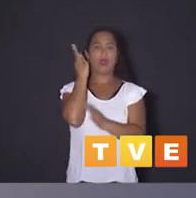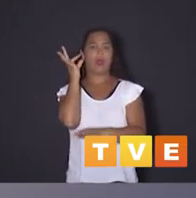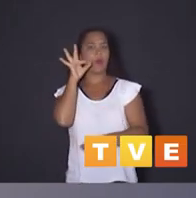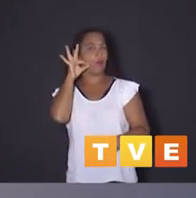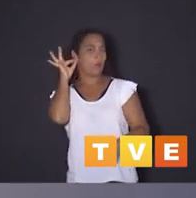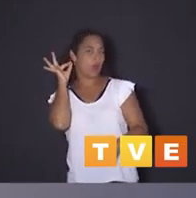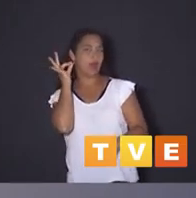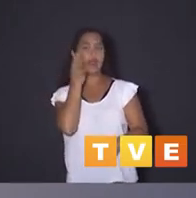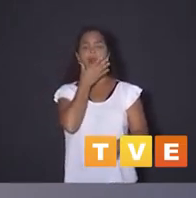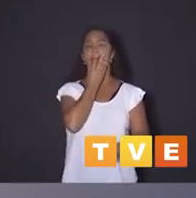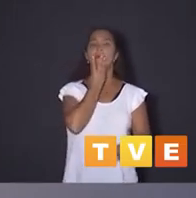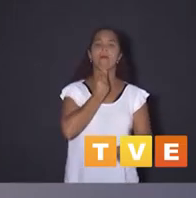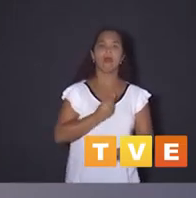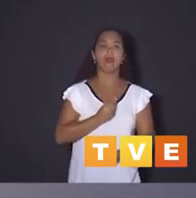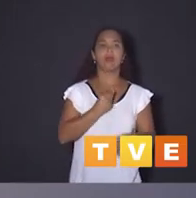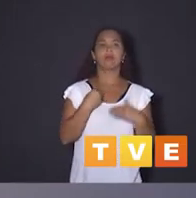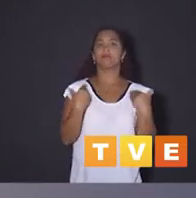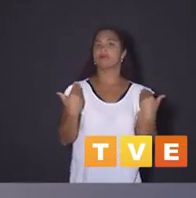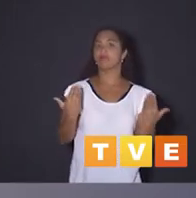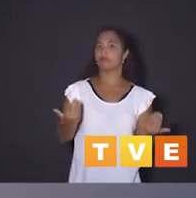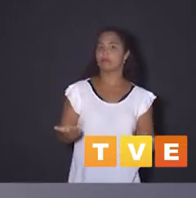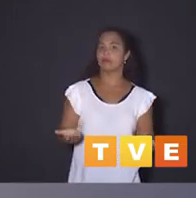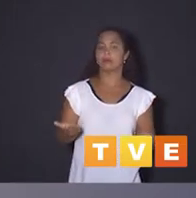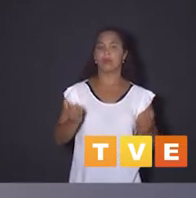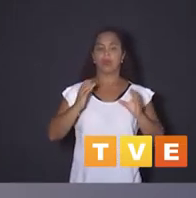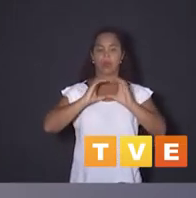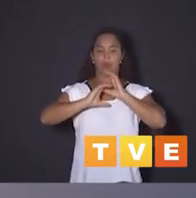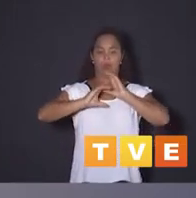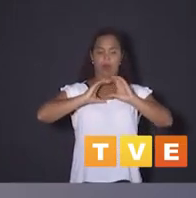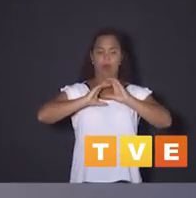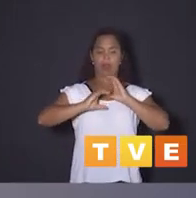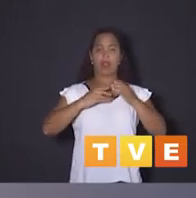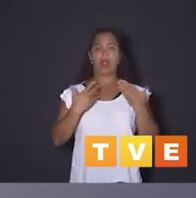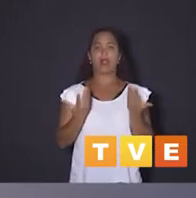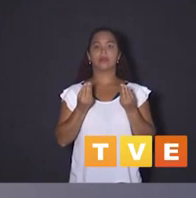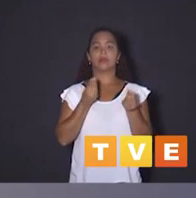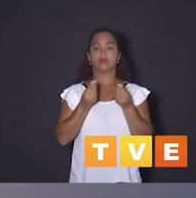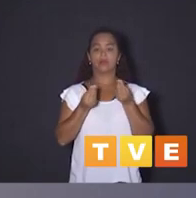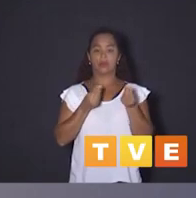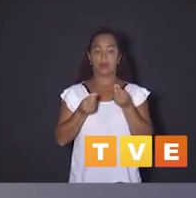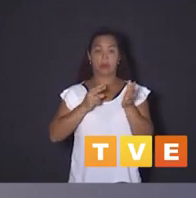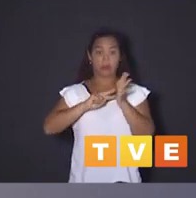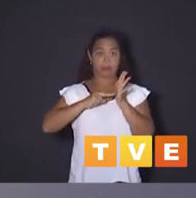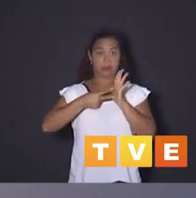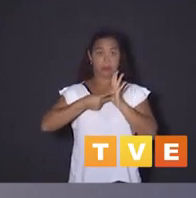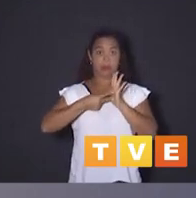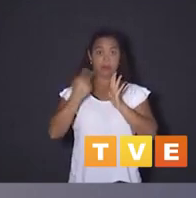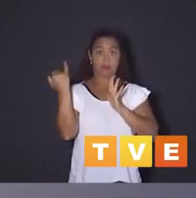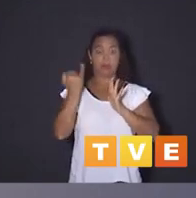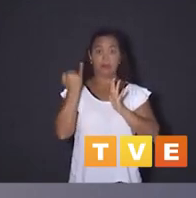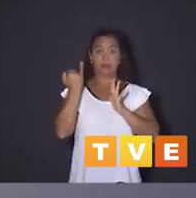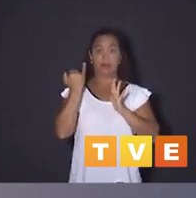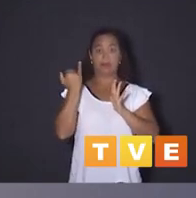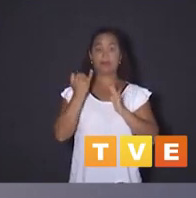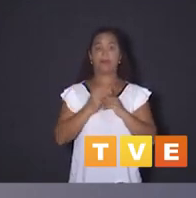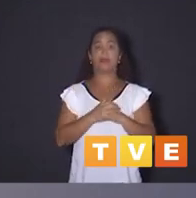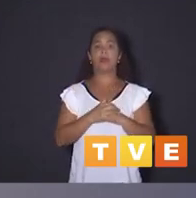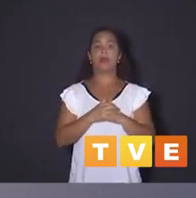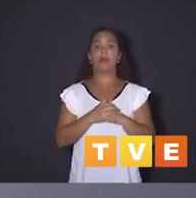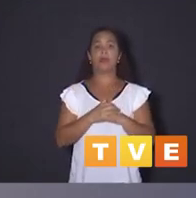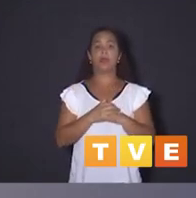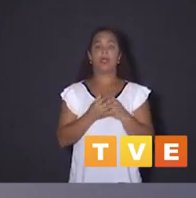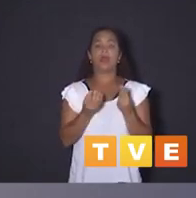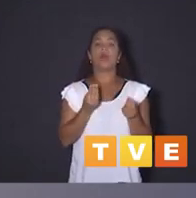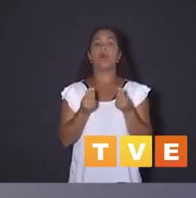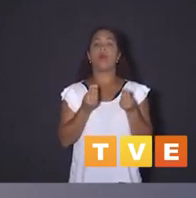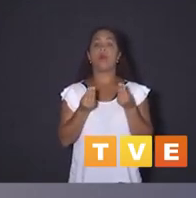quais são os elementos de linguagem de comunicação com seus elementos significante se que é como